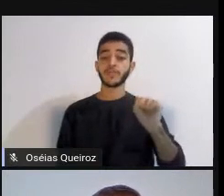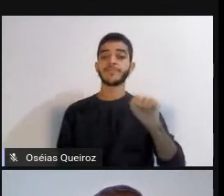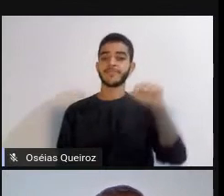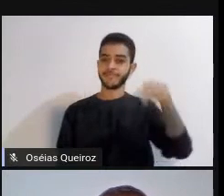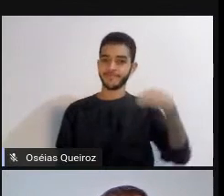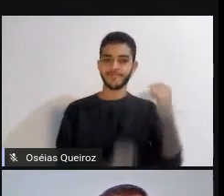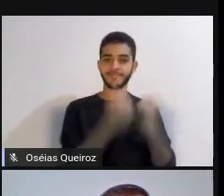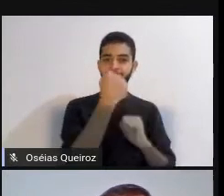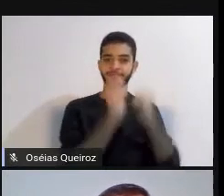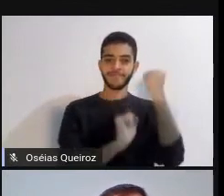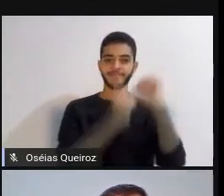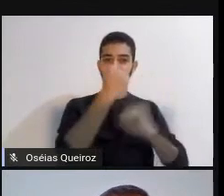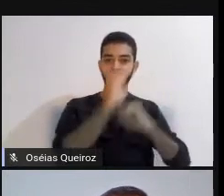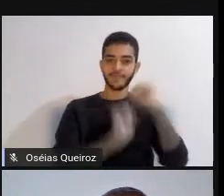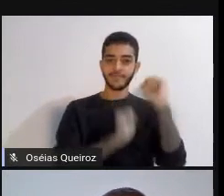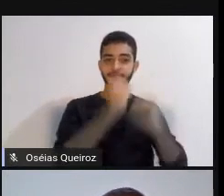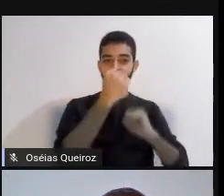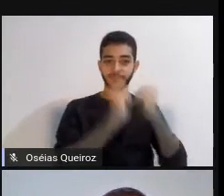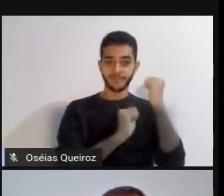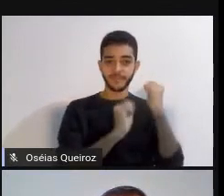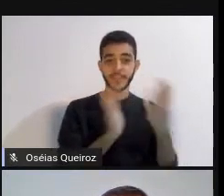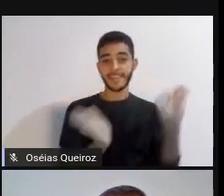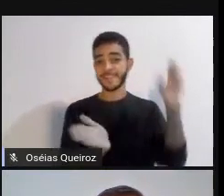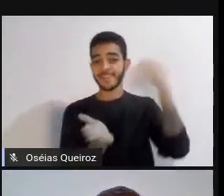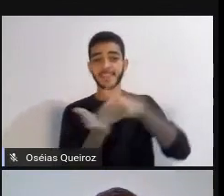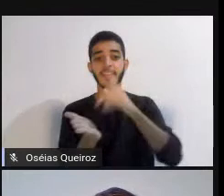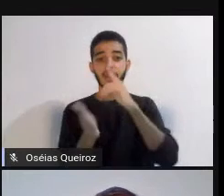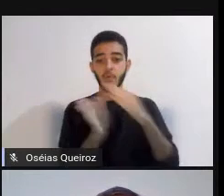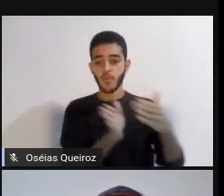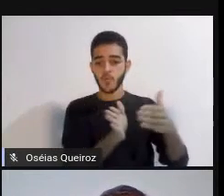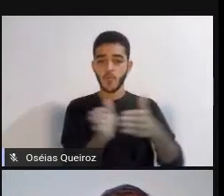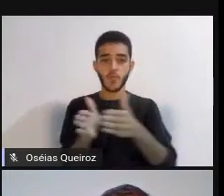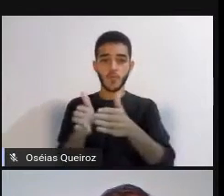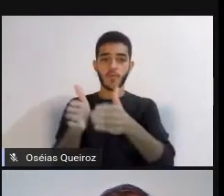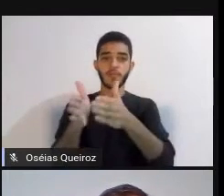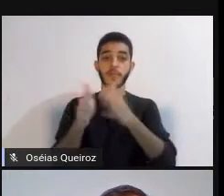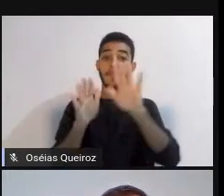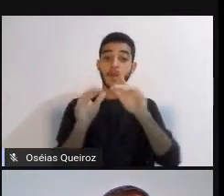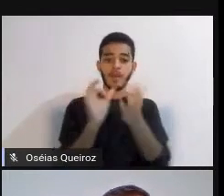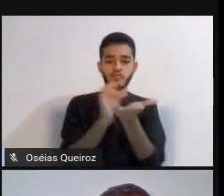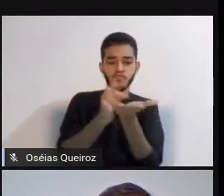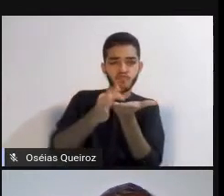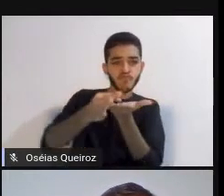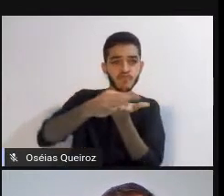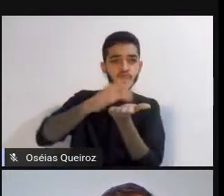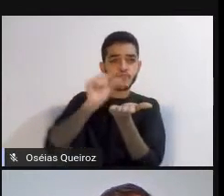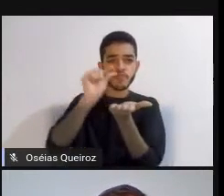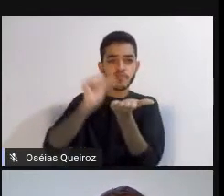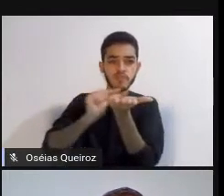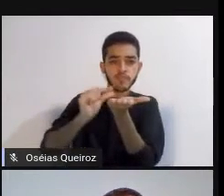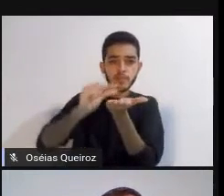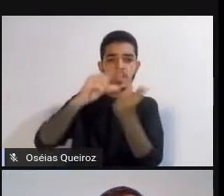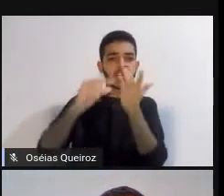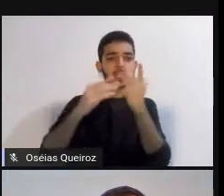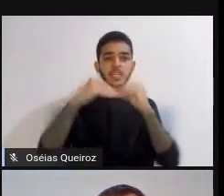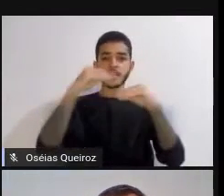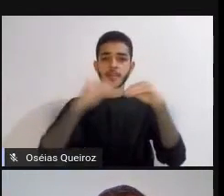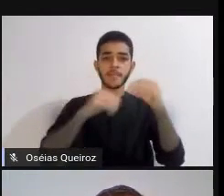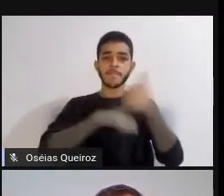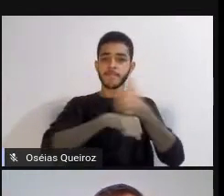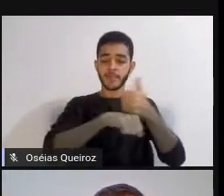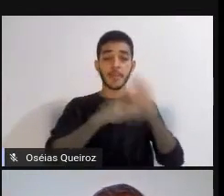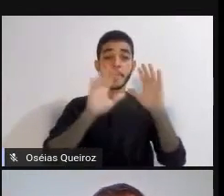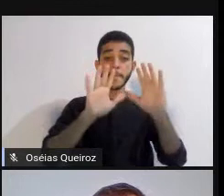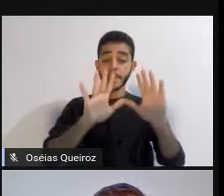obtidos e chegaram até o corpo hídrico. Esse pellet, apesar de ser uma matéria-prima um microplástico primário, ele pode